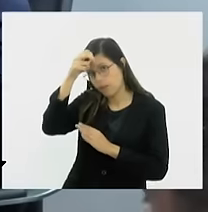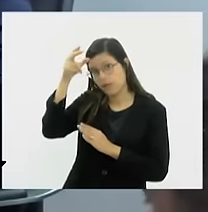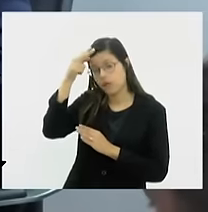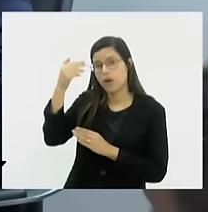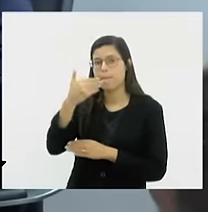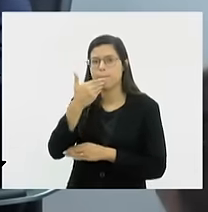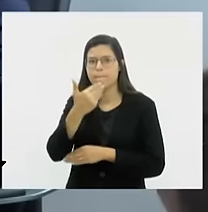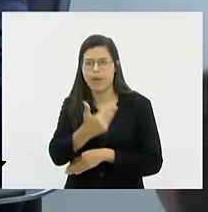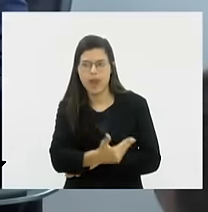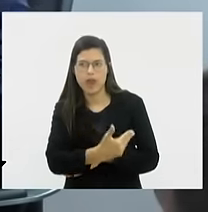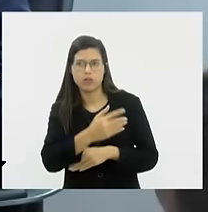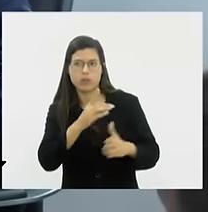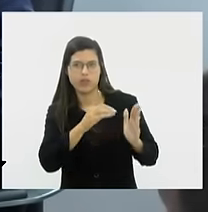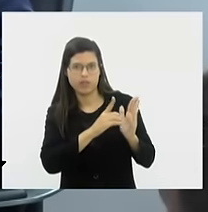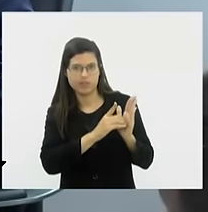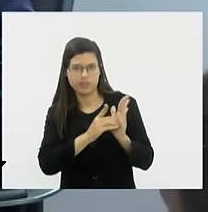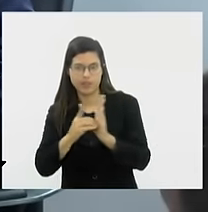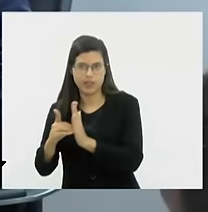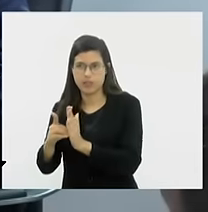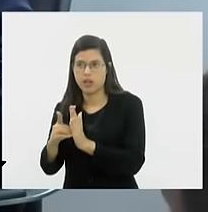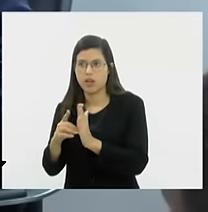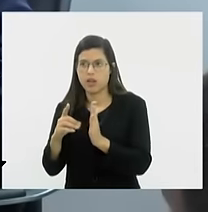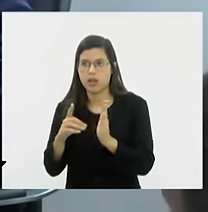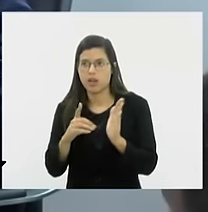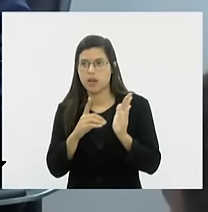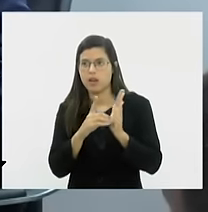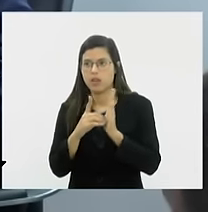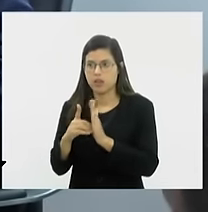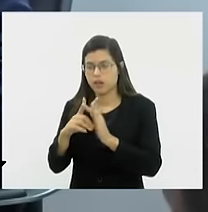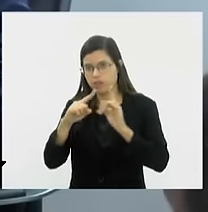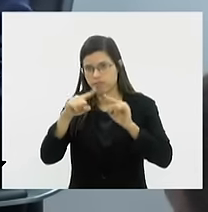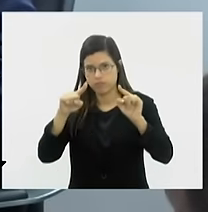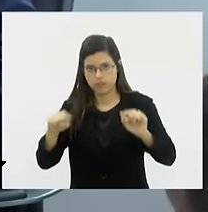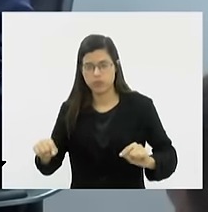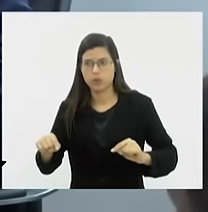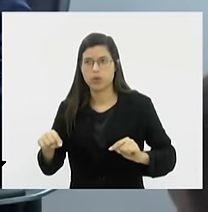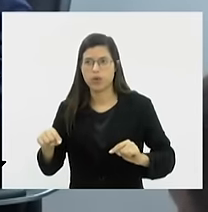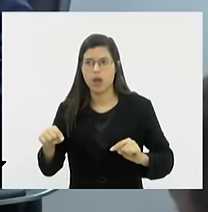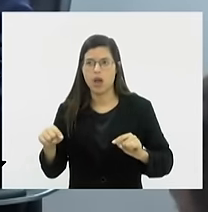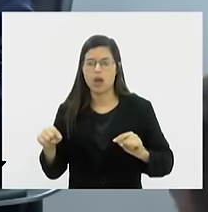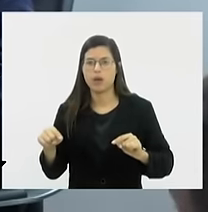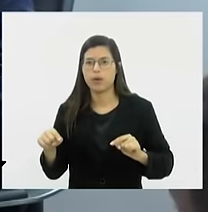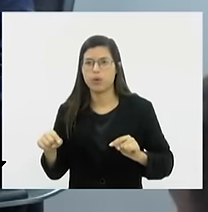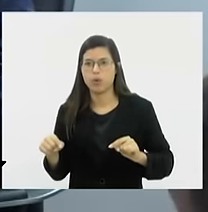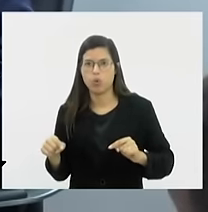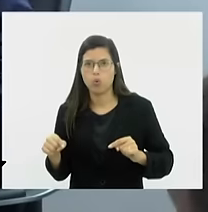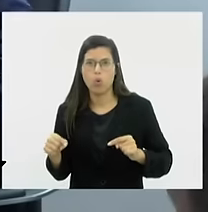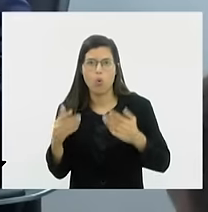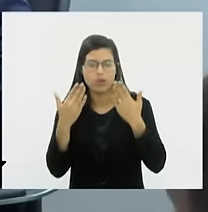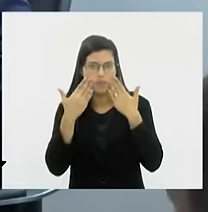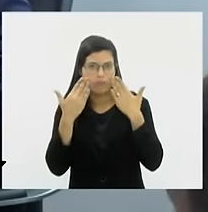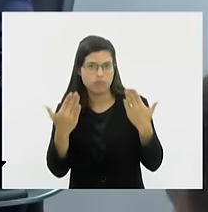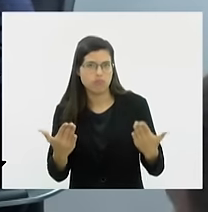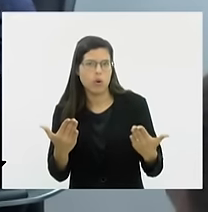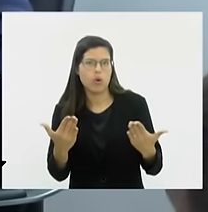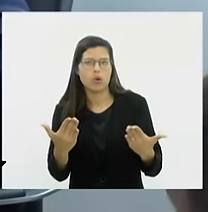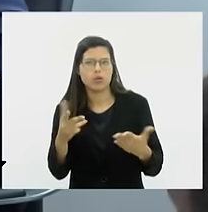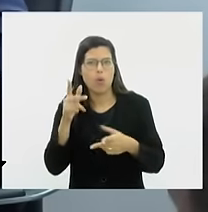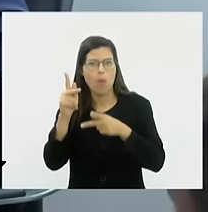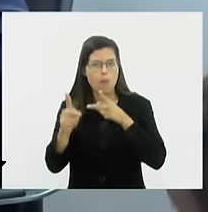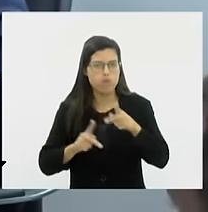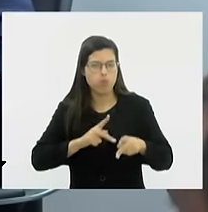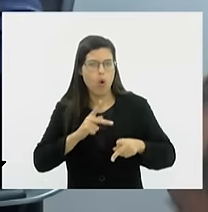o DETRAN, e aí ficam os agentes do DETRAN, servidores públicos do DETRAN, expostos, sendo esculachados pela